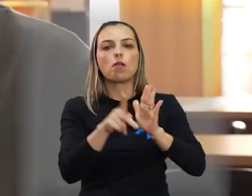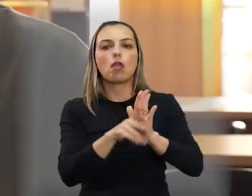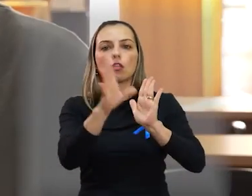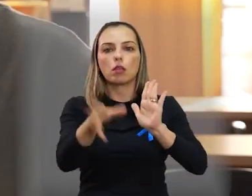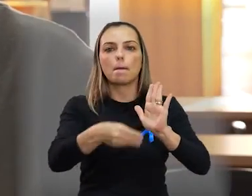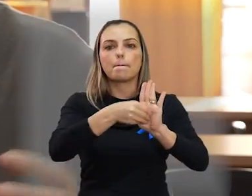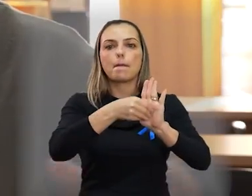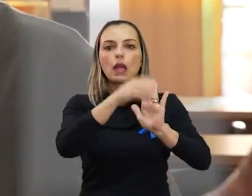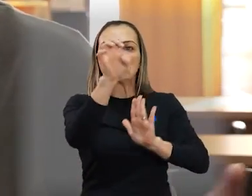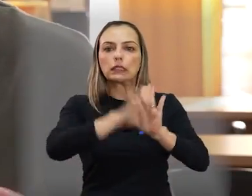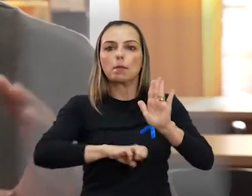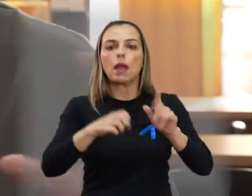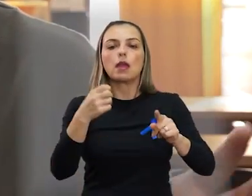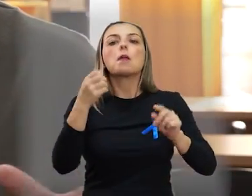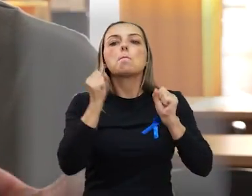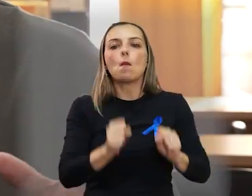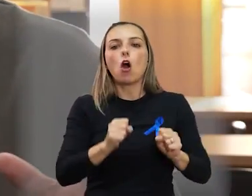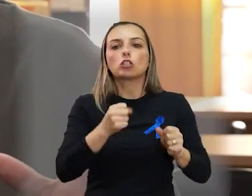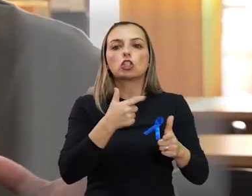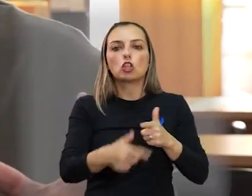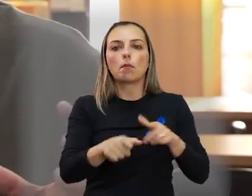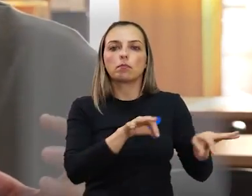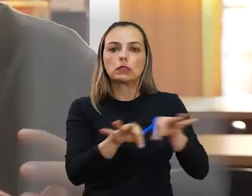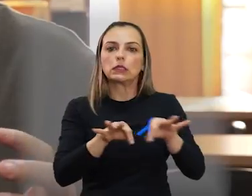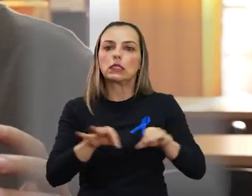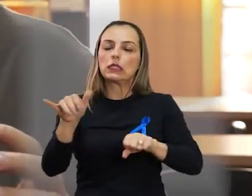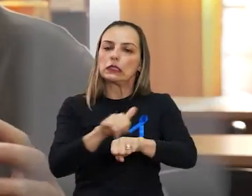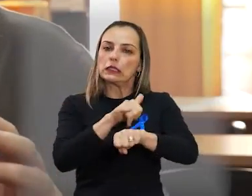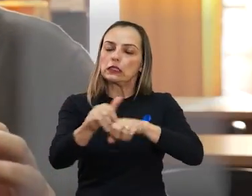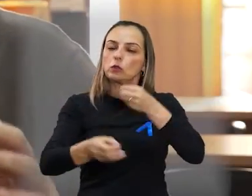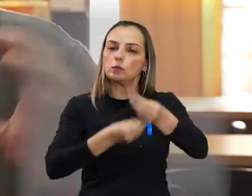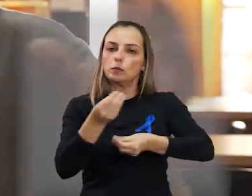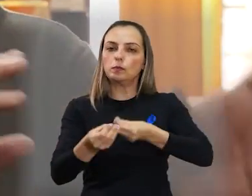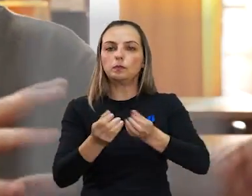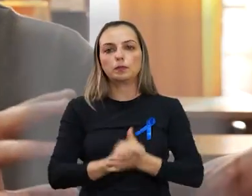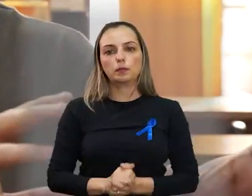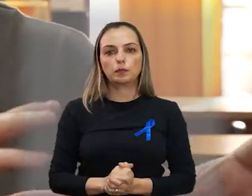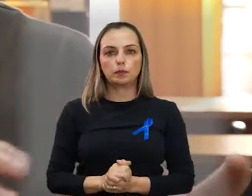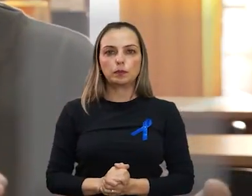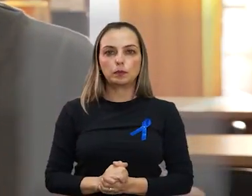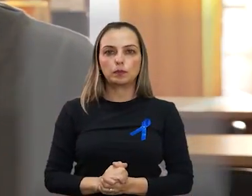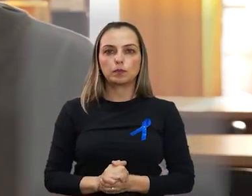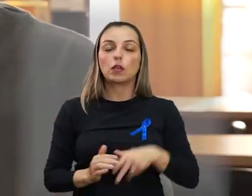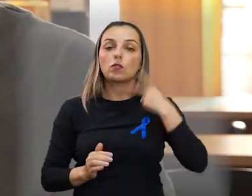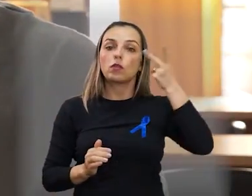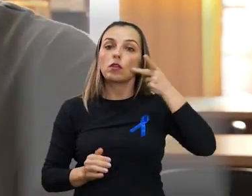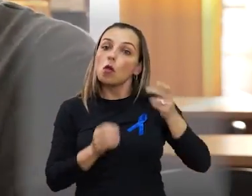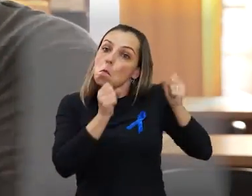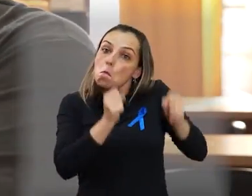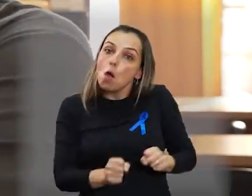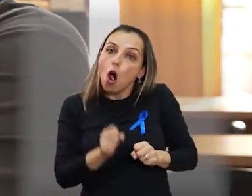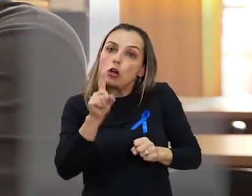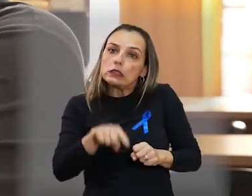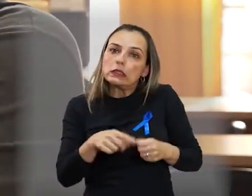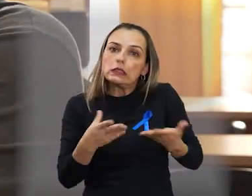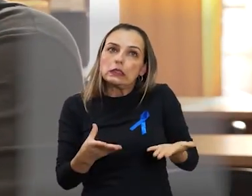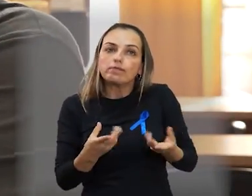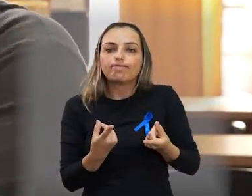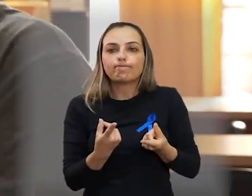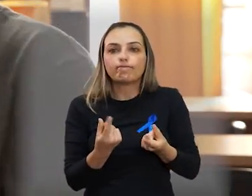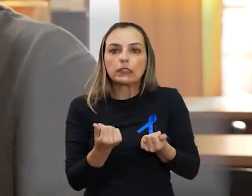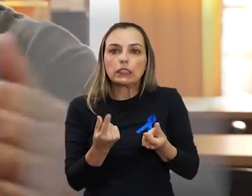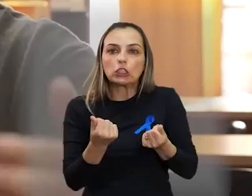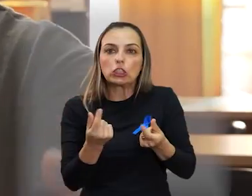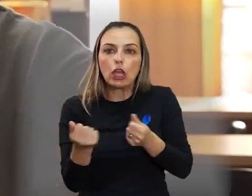geradores vão poder tirar um recurso daqui e por uma proposta em